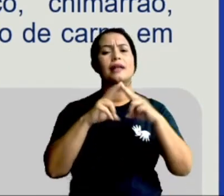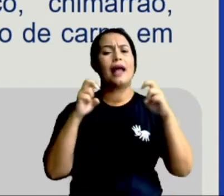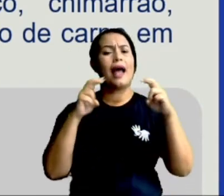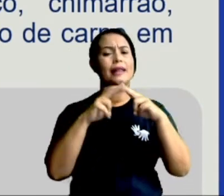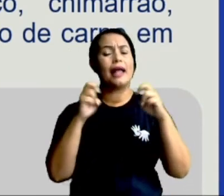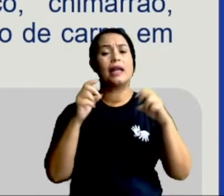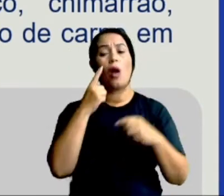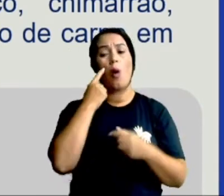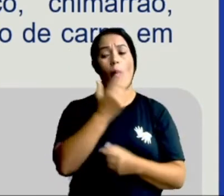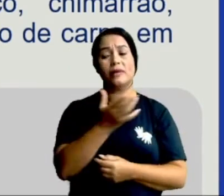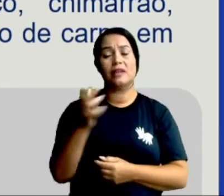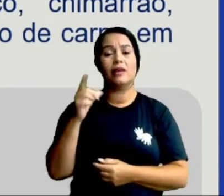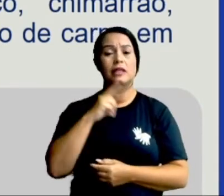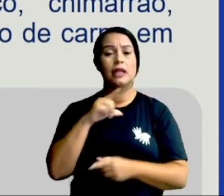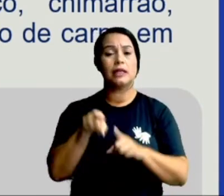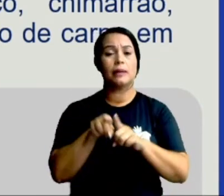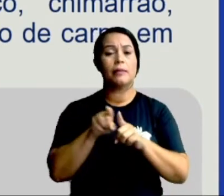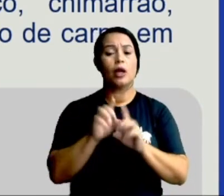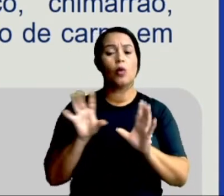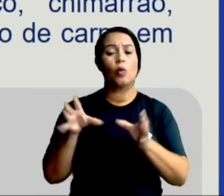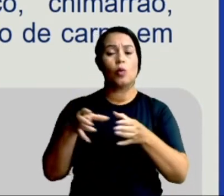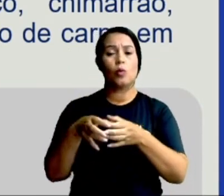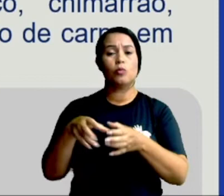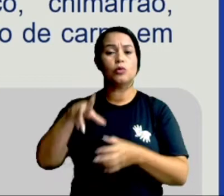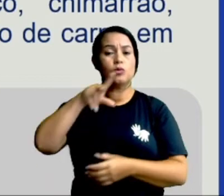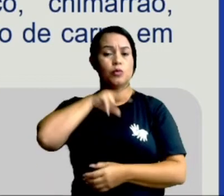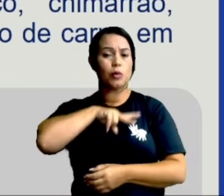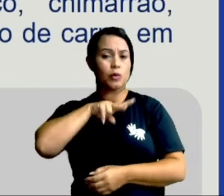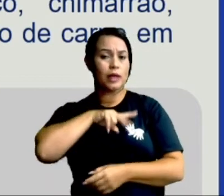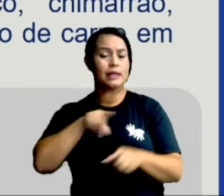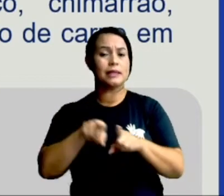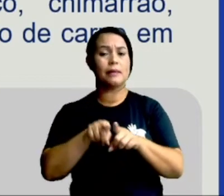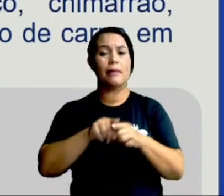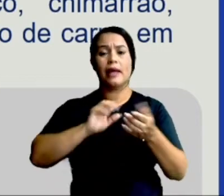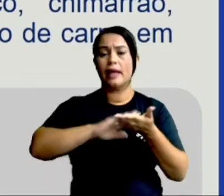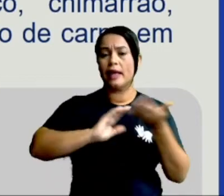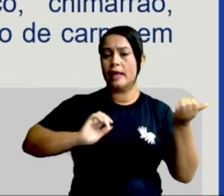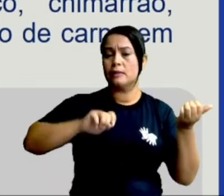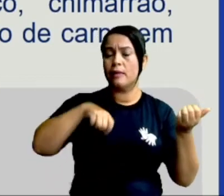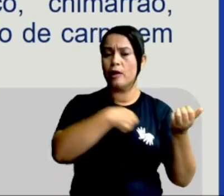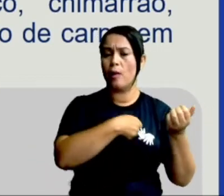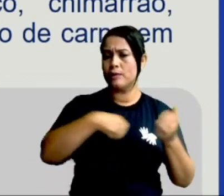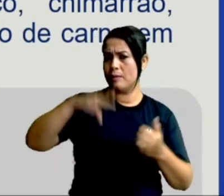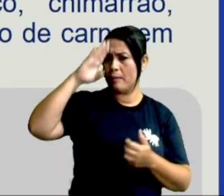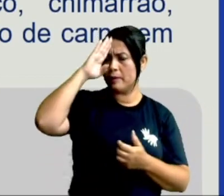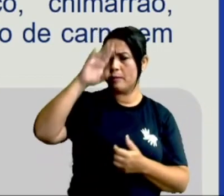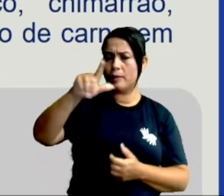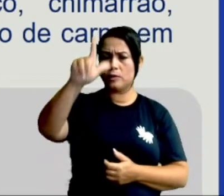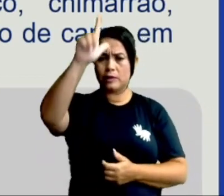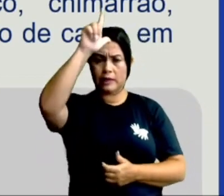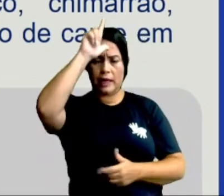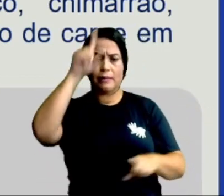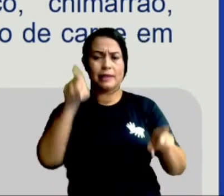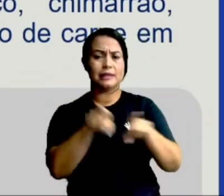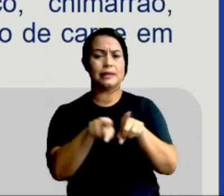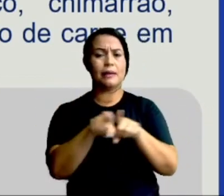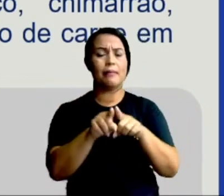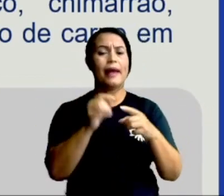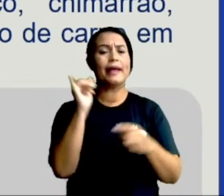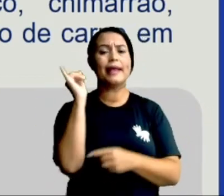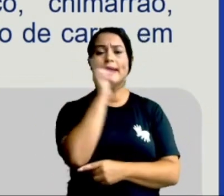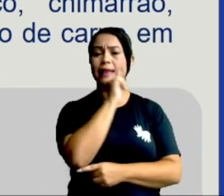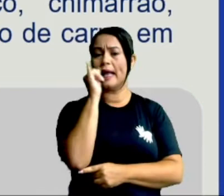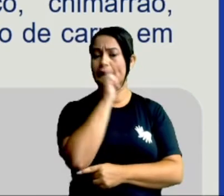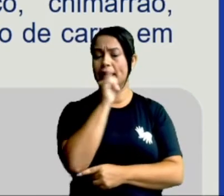imigrantes portugueses e espanhóis, e também principalmente dos alemães e italianos, tá? As festas